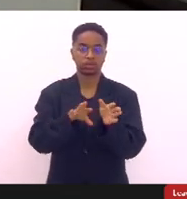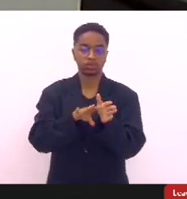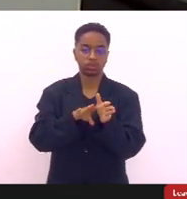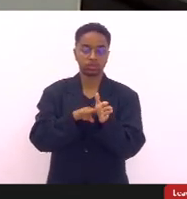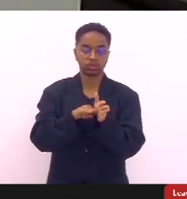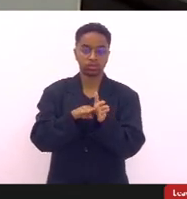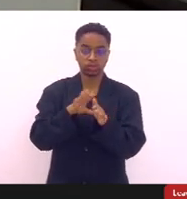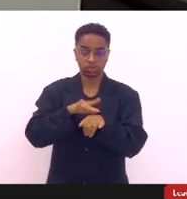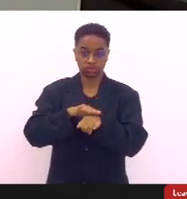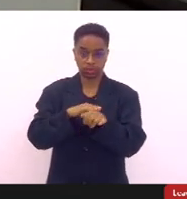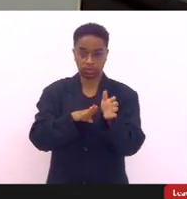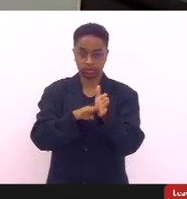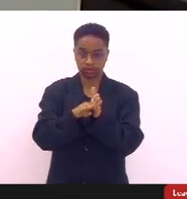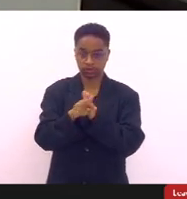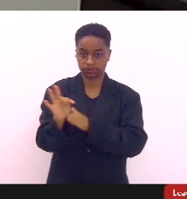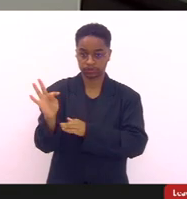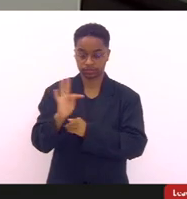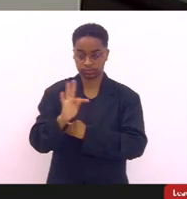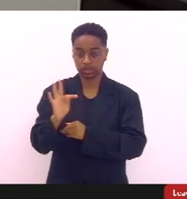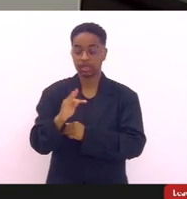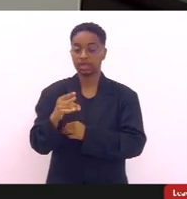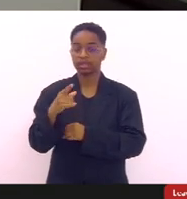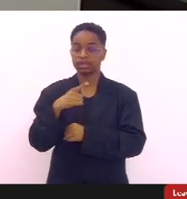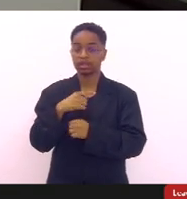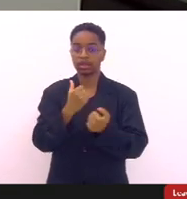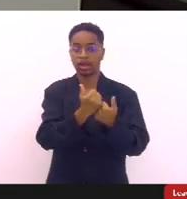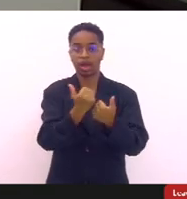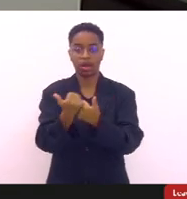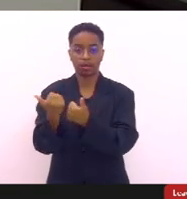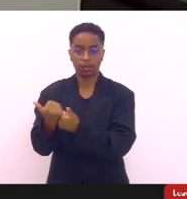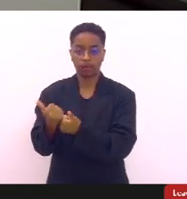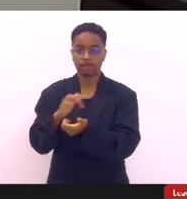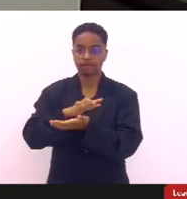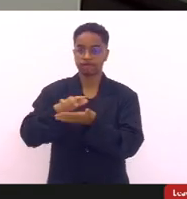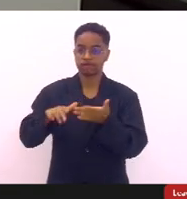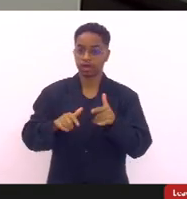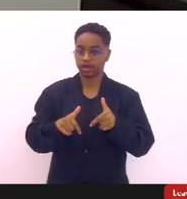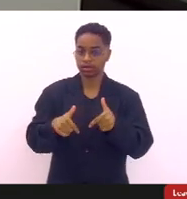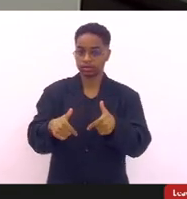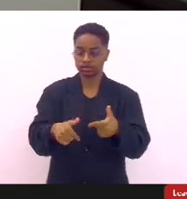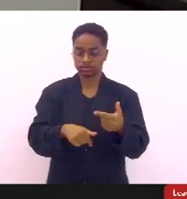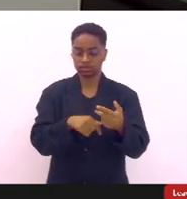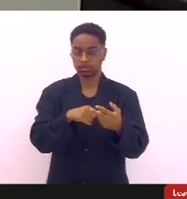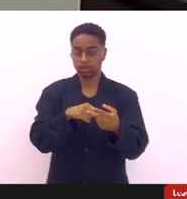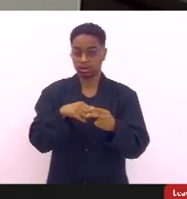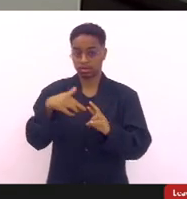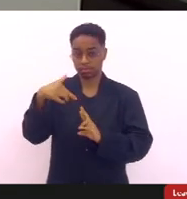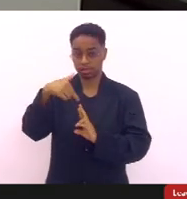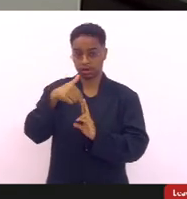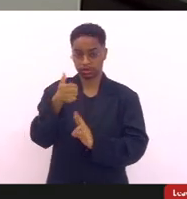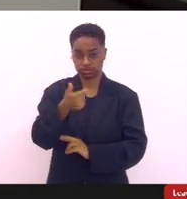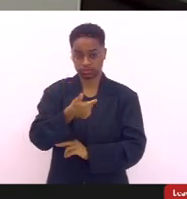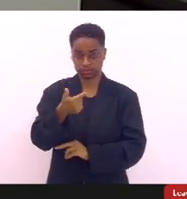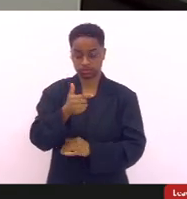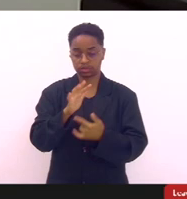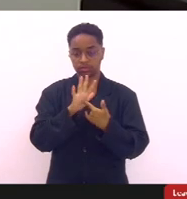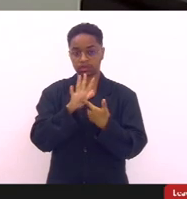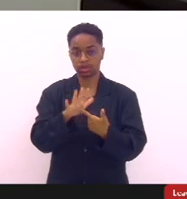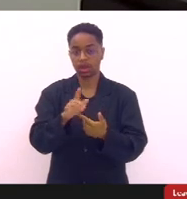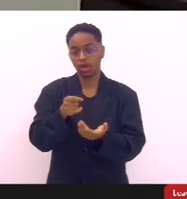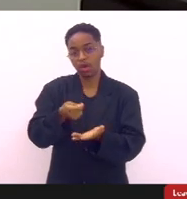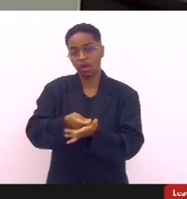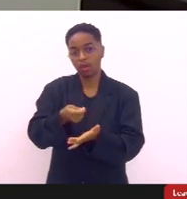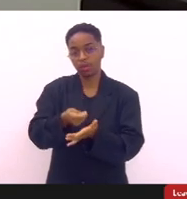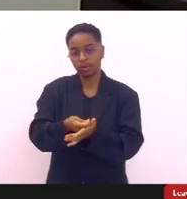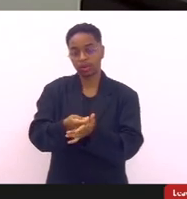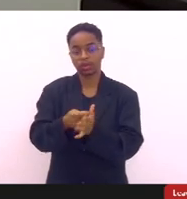com fluxos definidos para o apoio às diversas ações. Parágrafo 2º. É obrigatória a